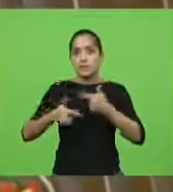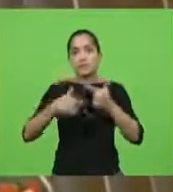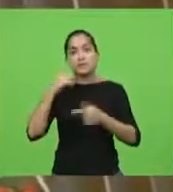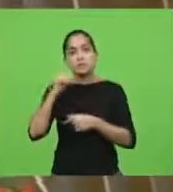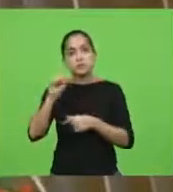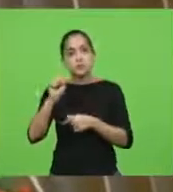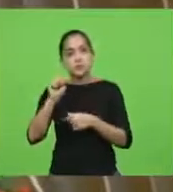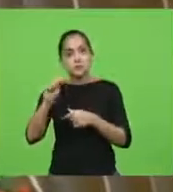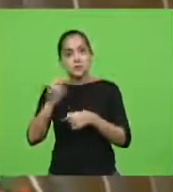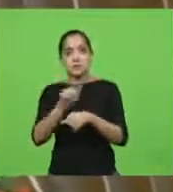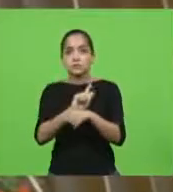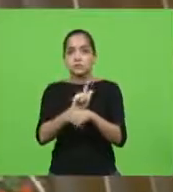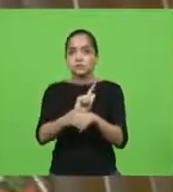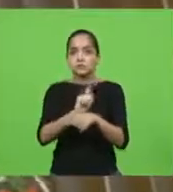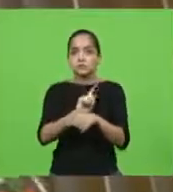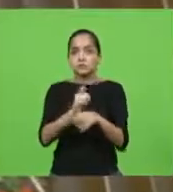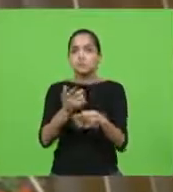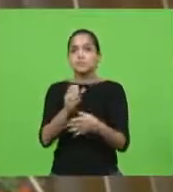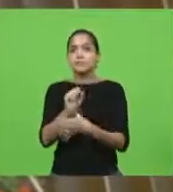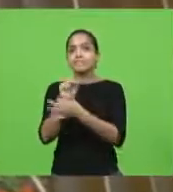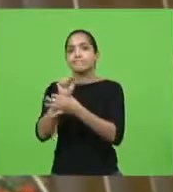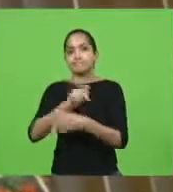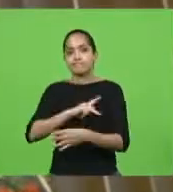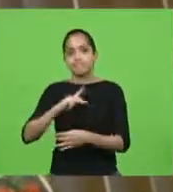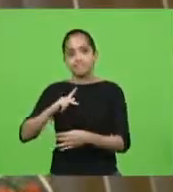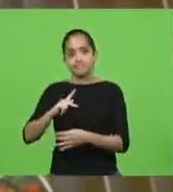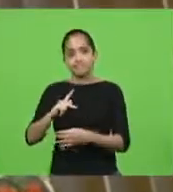segurança pública da forma como nós estamos fazendo.